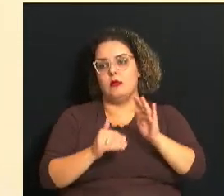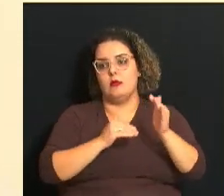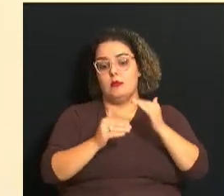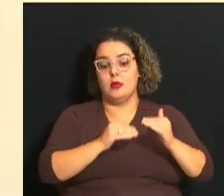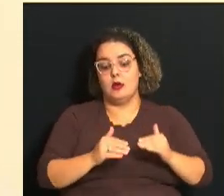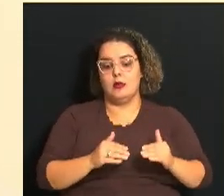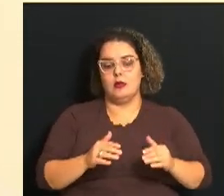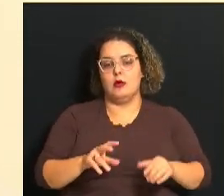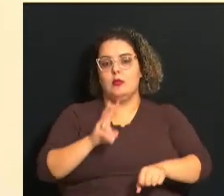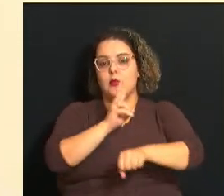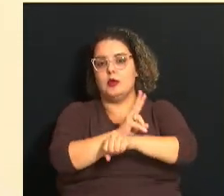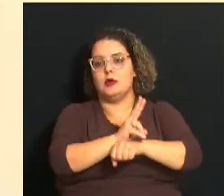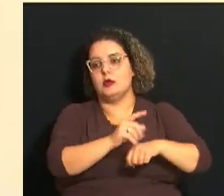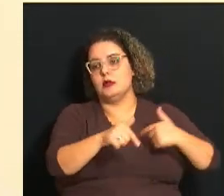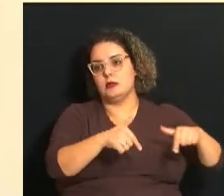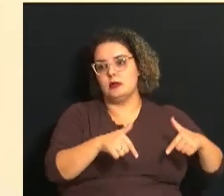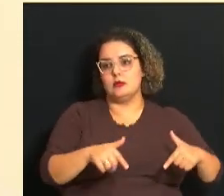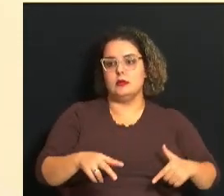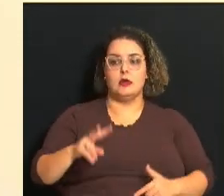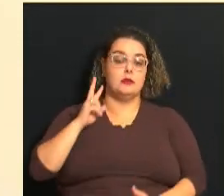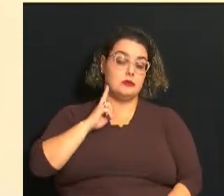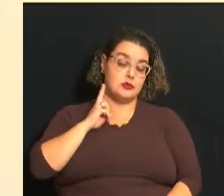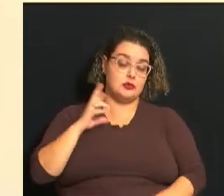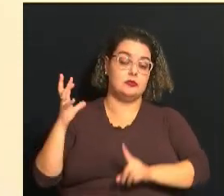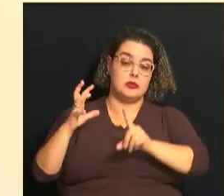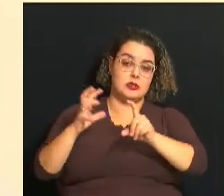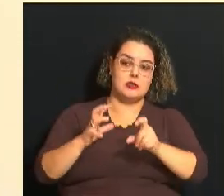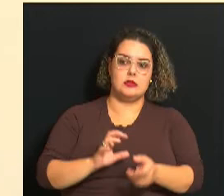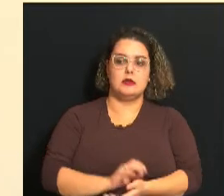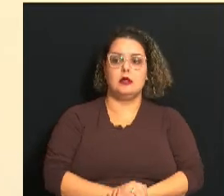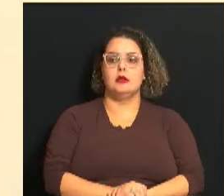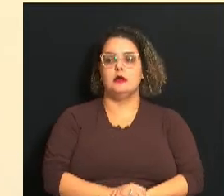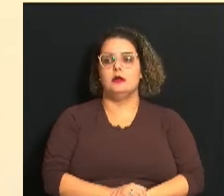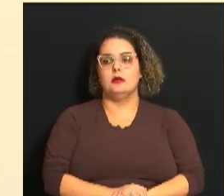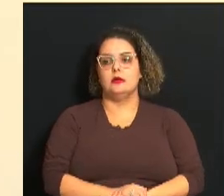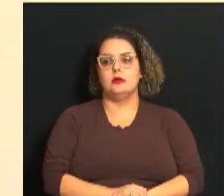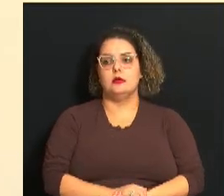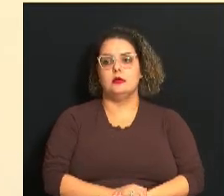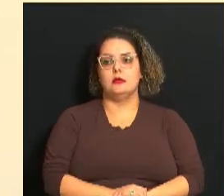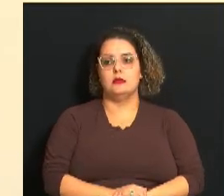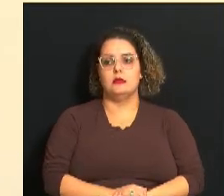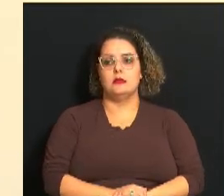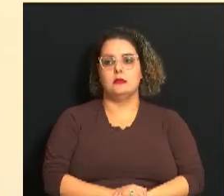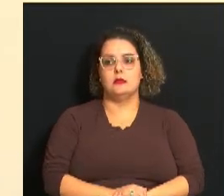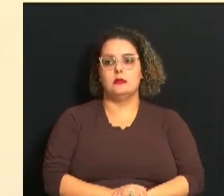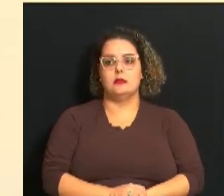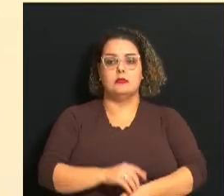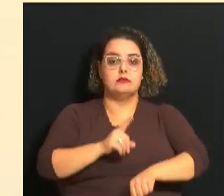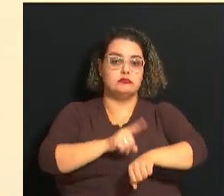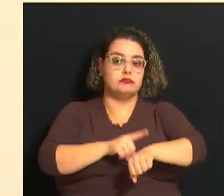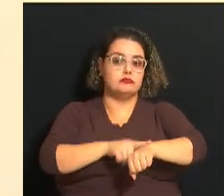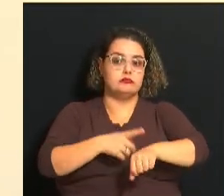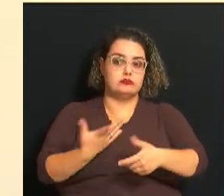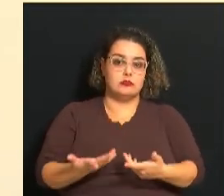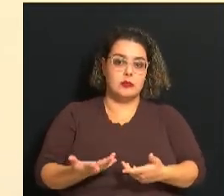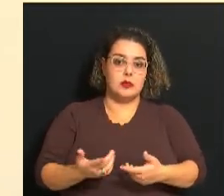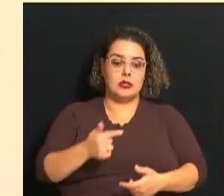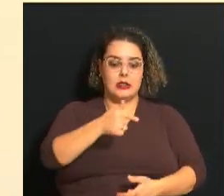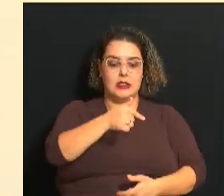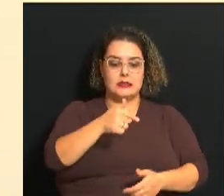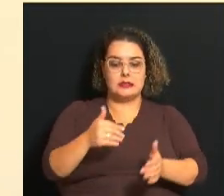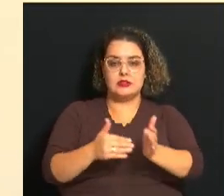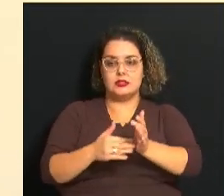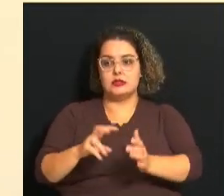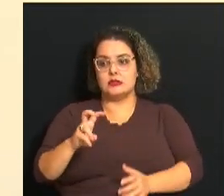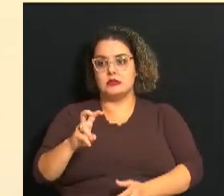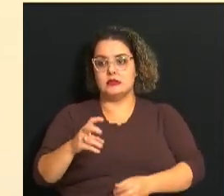muito positivo ao trabalhador a vítima de assédio e ausência de tempo disponível para trabalhador trabalhando Tem trabalhado A7 A5 como que